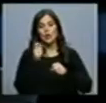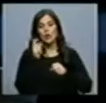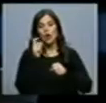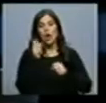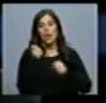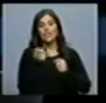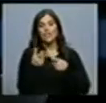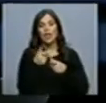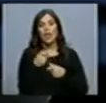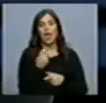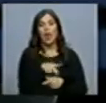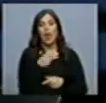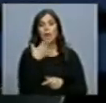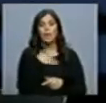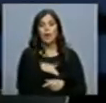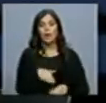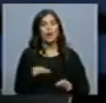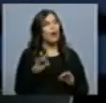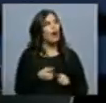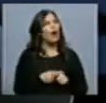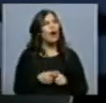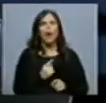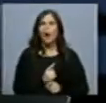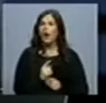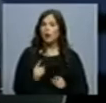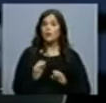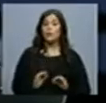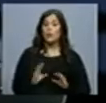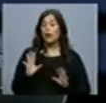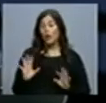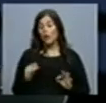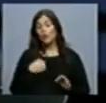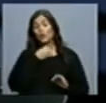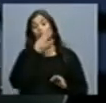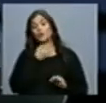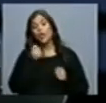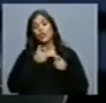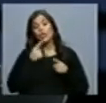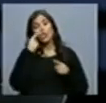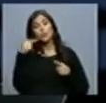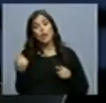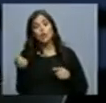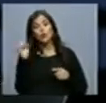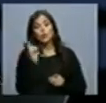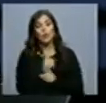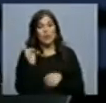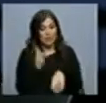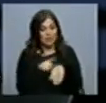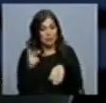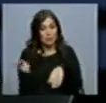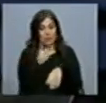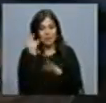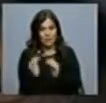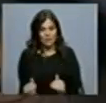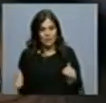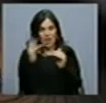tema muito interessante. Anãs brancas não é propriamente um tipo de estrela em particular, é o tempo de vida, é uma fase